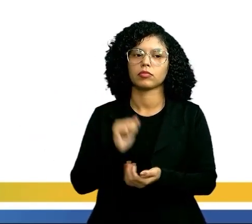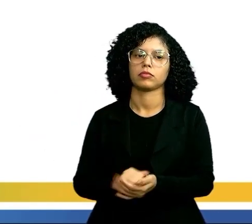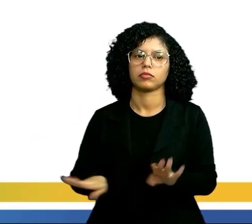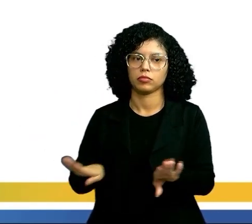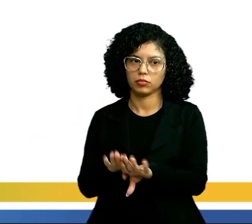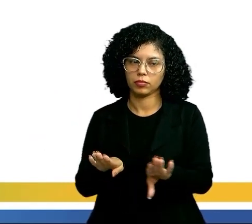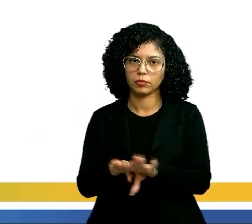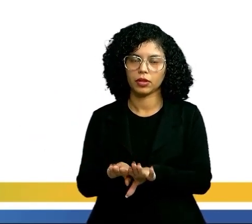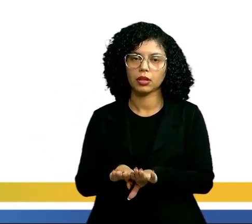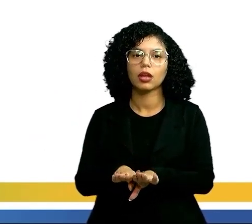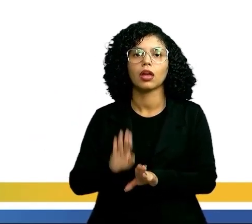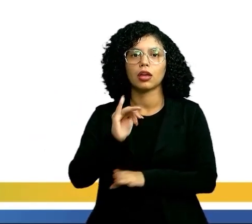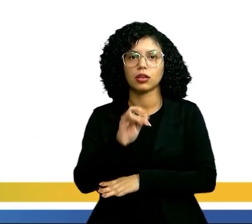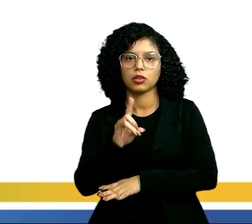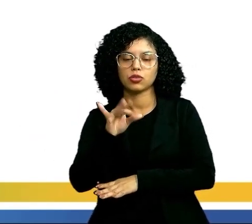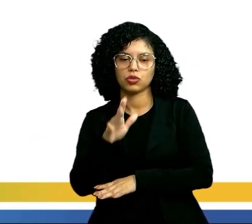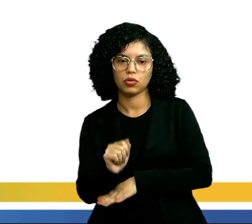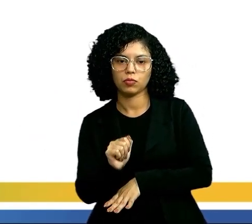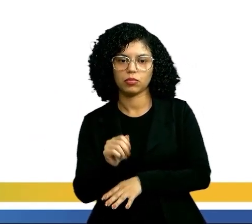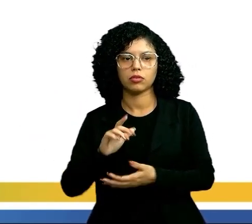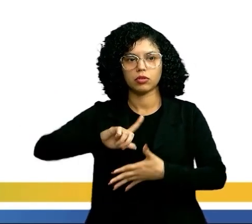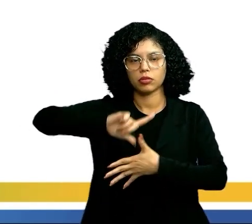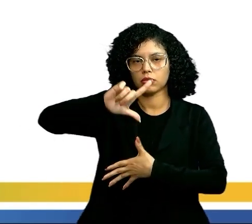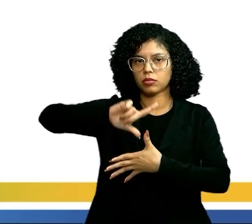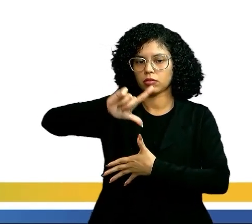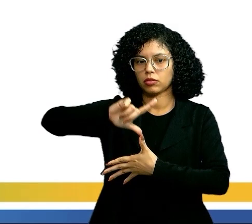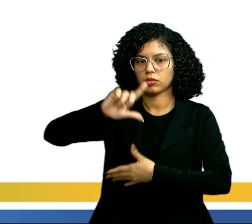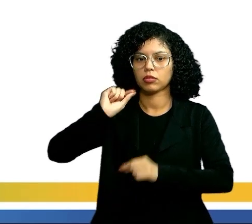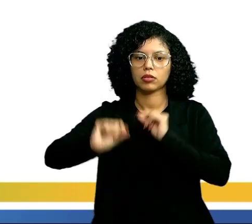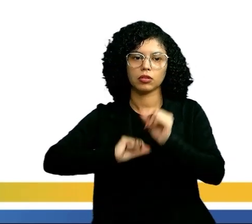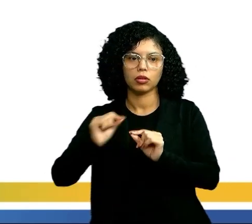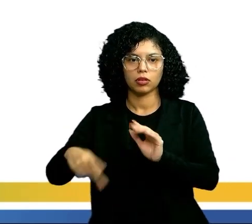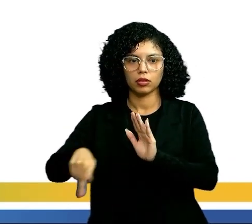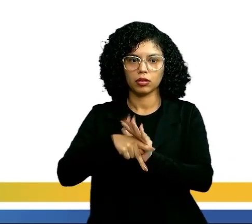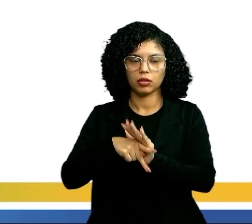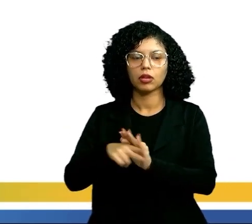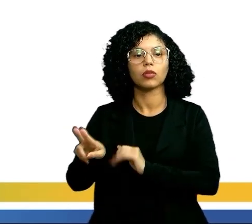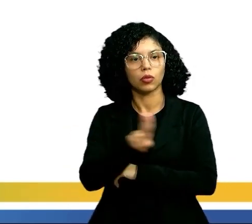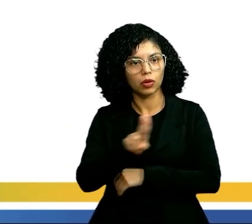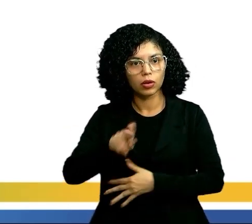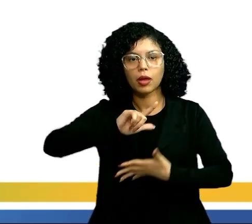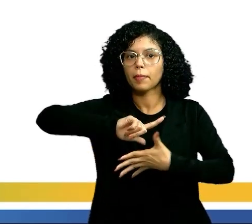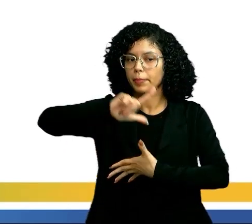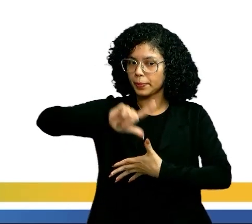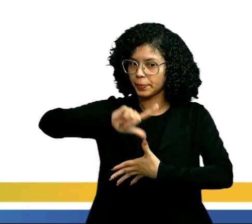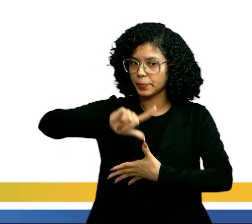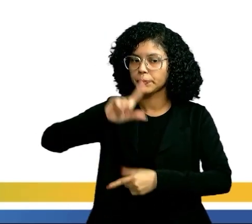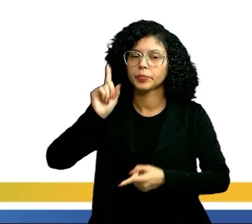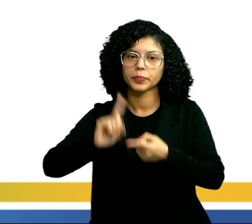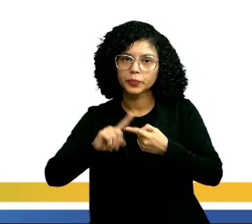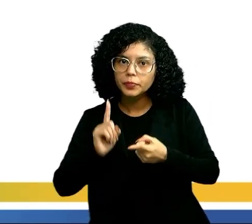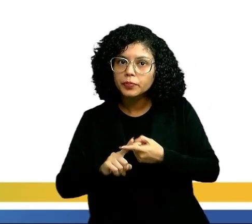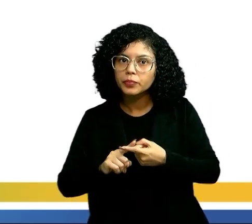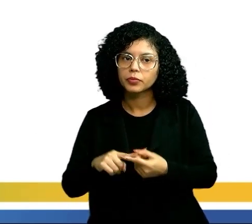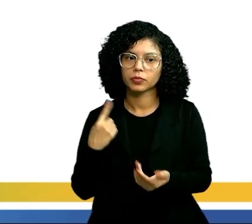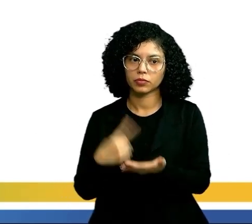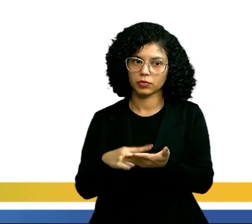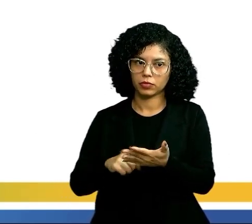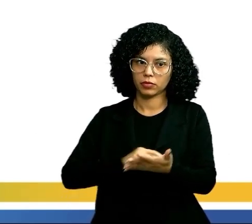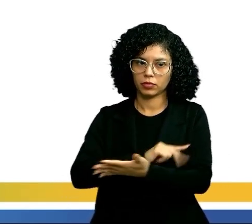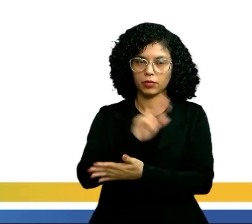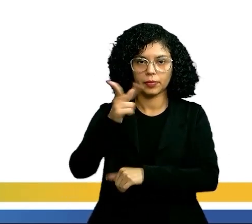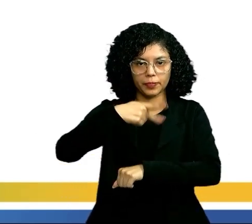idiomas. Quando a gente fala em América Latina, nós estamos falando, inclusive ela tem esse nome, América Latina, porque ela é composta